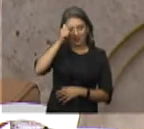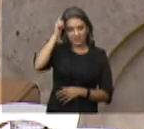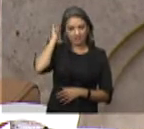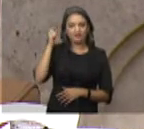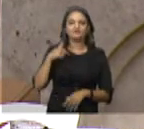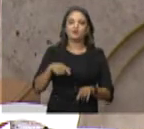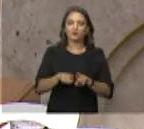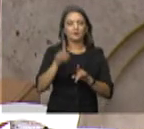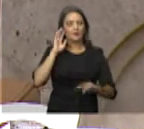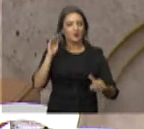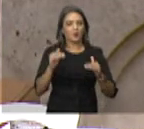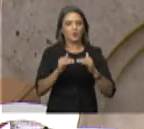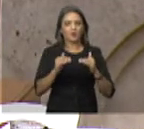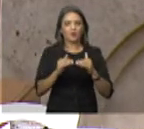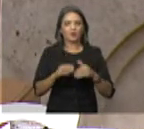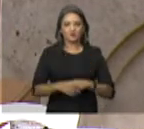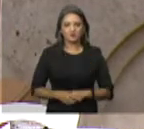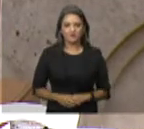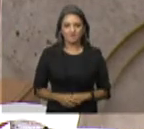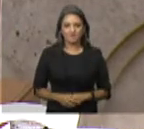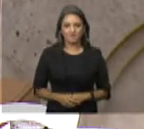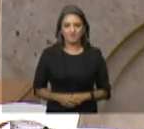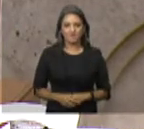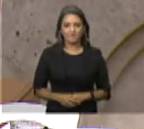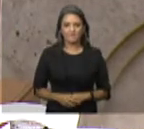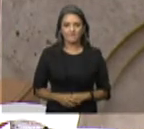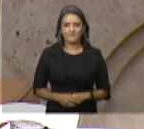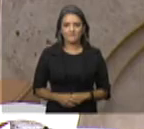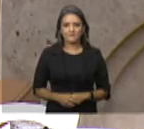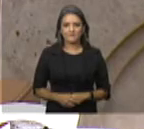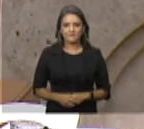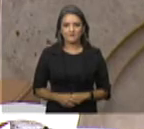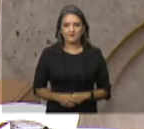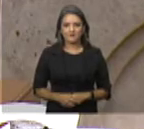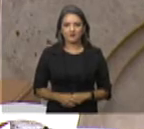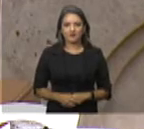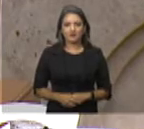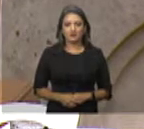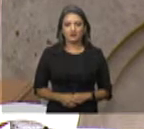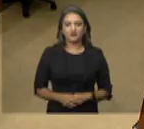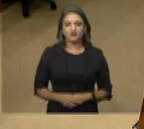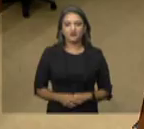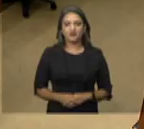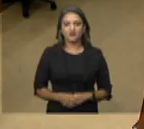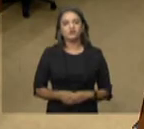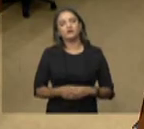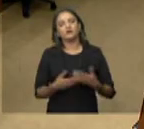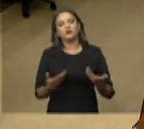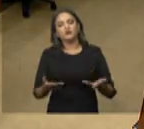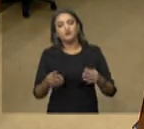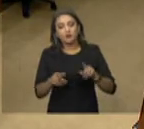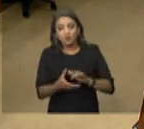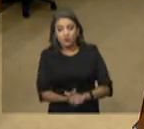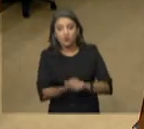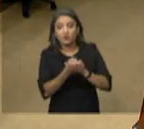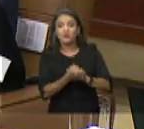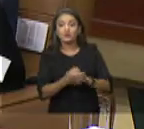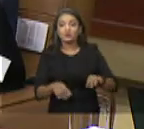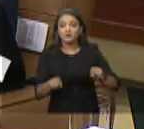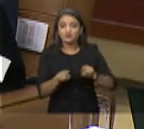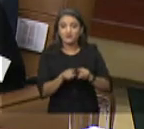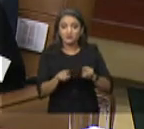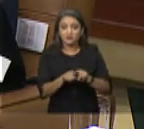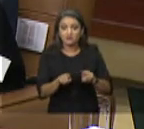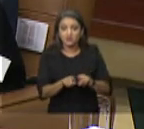acompanho também presidente Ministro fachin senhor presidente também renove meus cumprimentos e